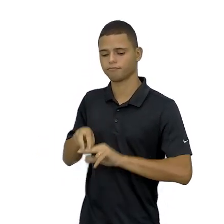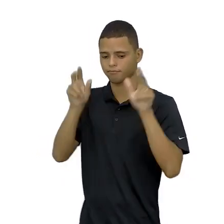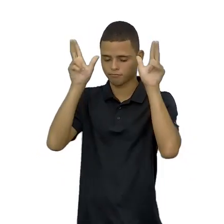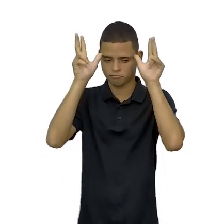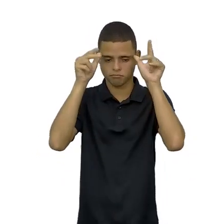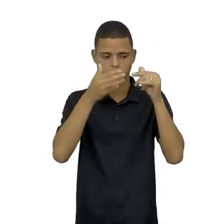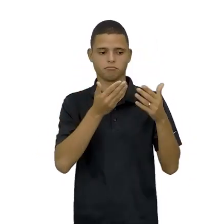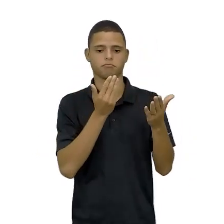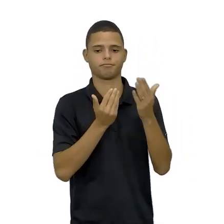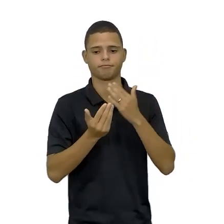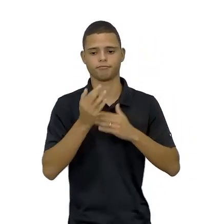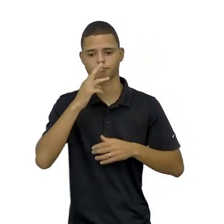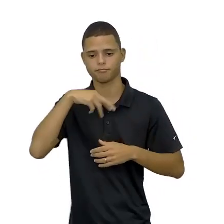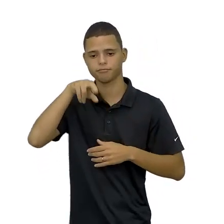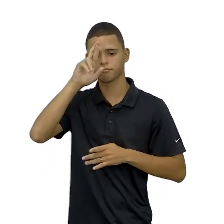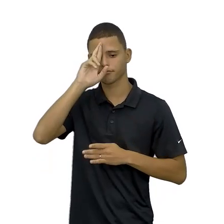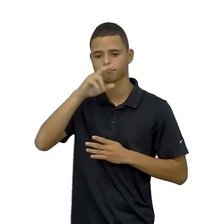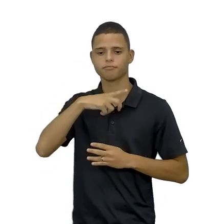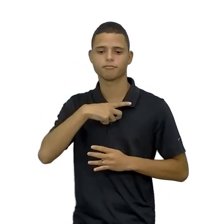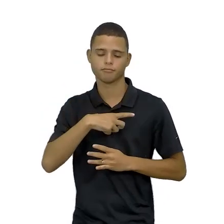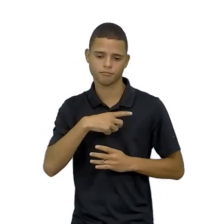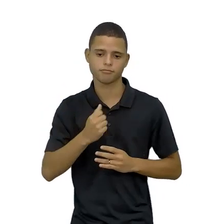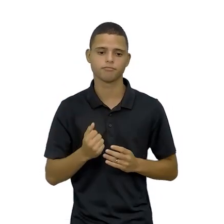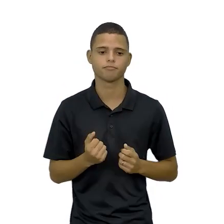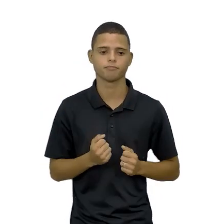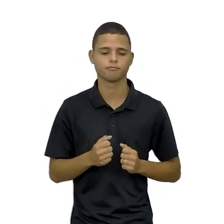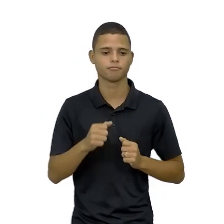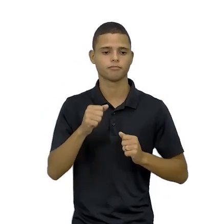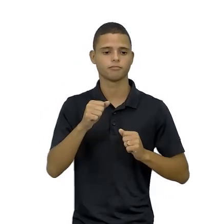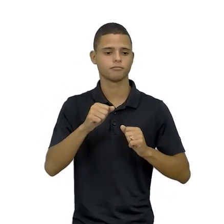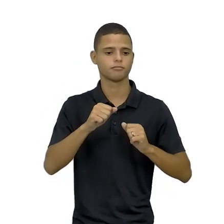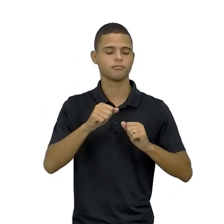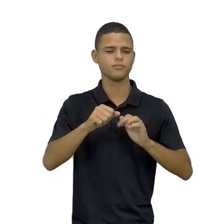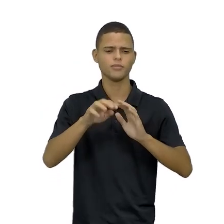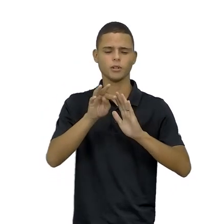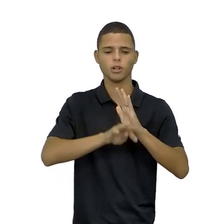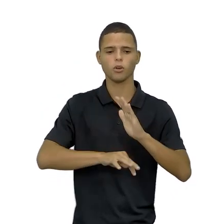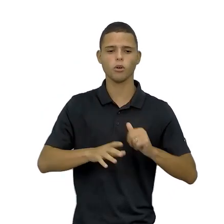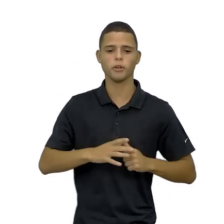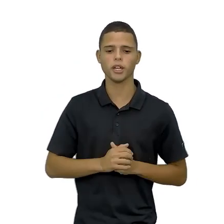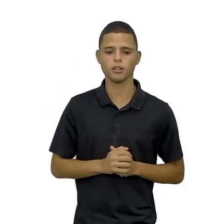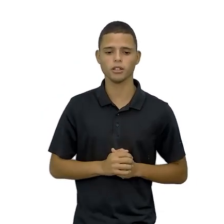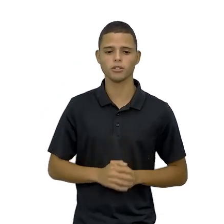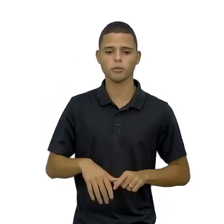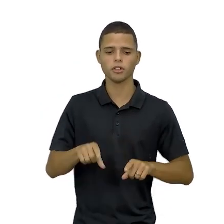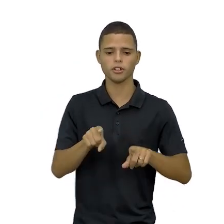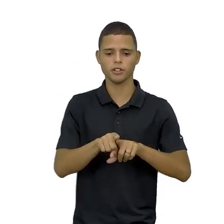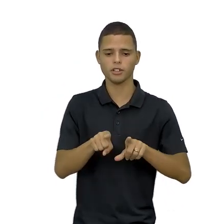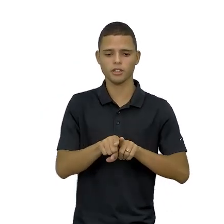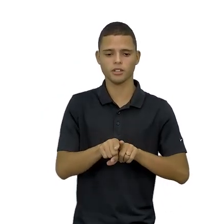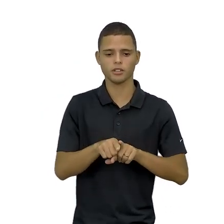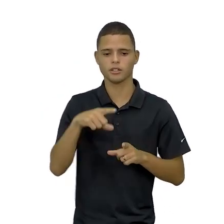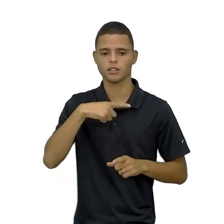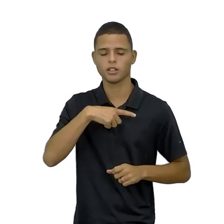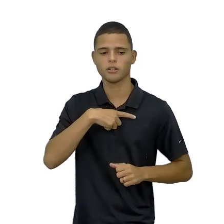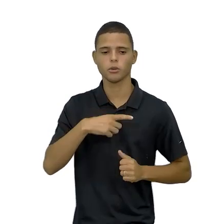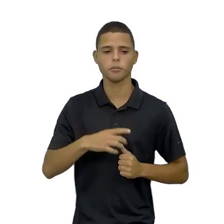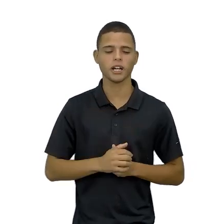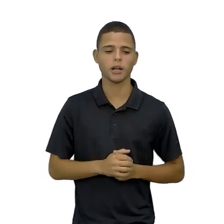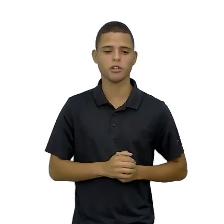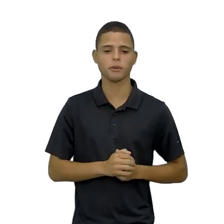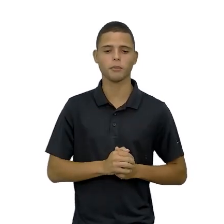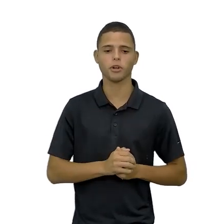para almoçar. Isso está no texto. Então, notem, se os estudantes usarem tão